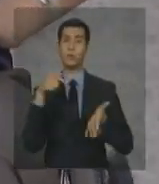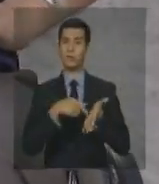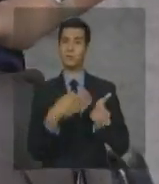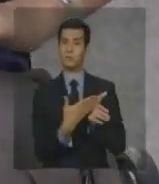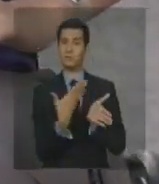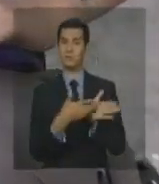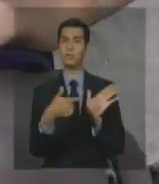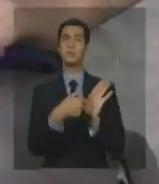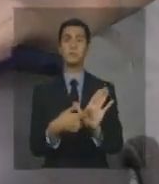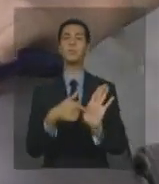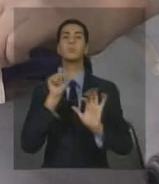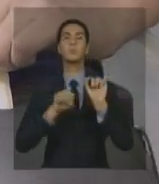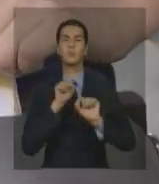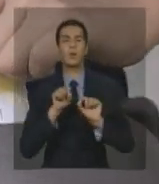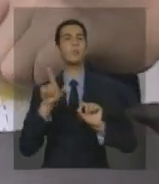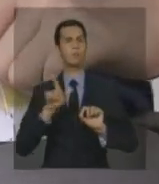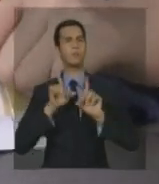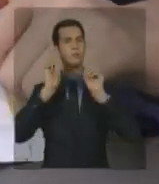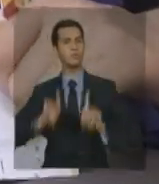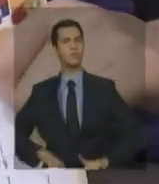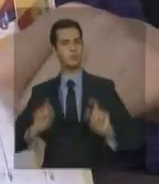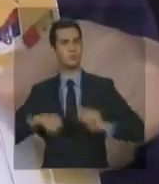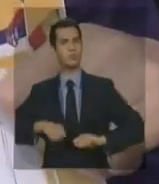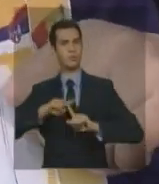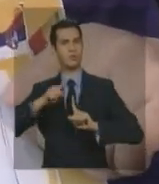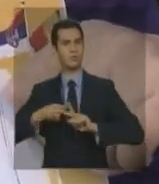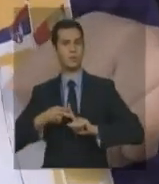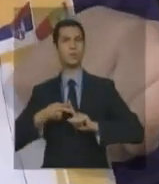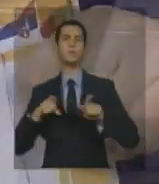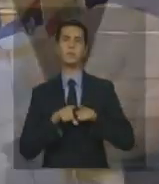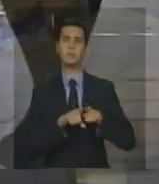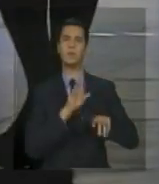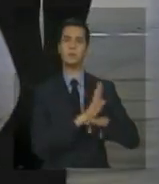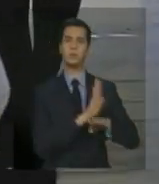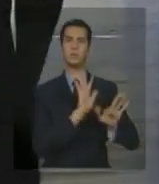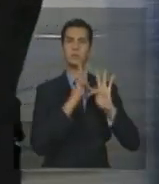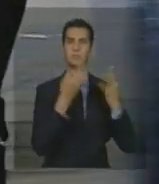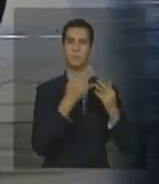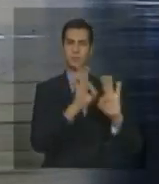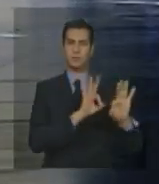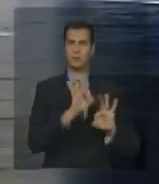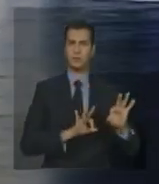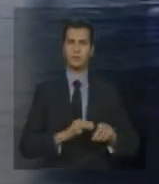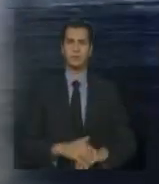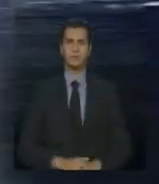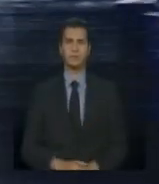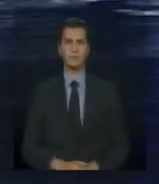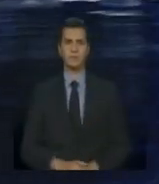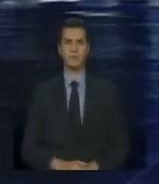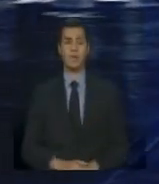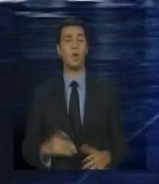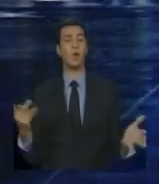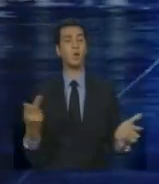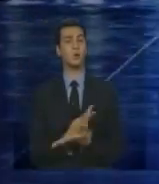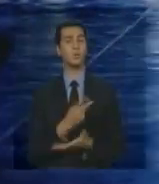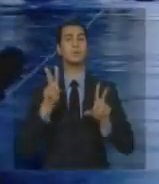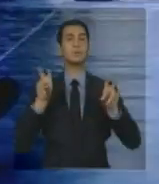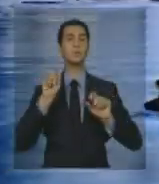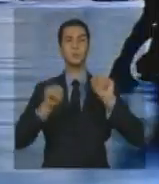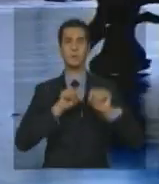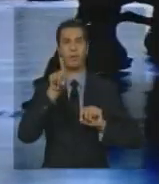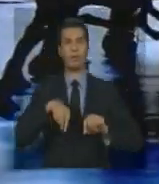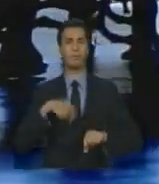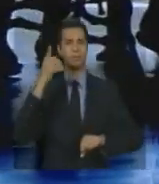a informação adequada e a ajuda para planejar uma família. Quando o assunto é deficiência intelectual e o direito de ter